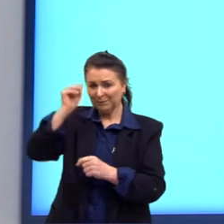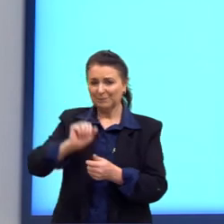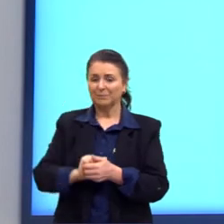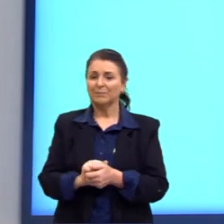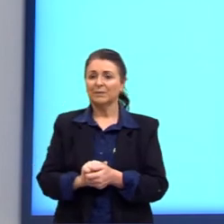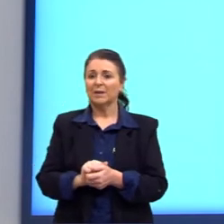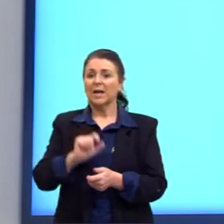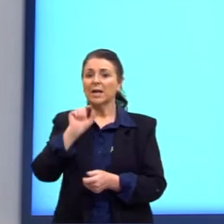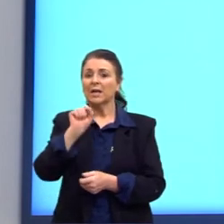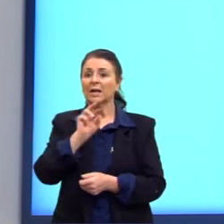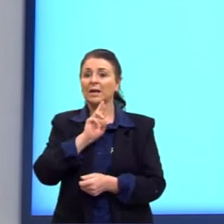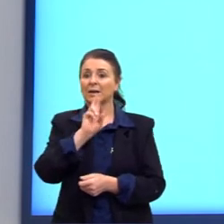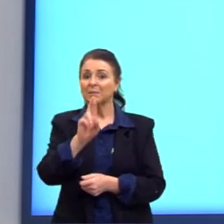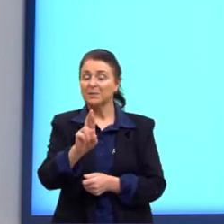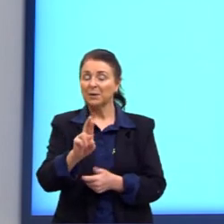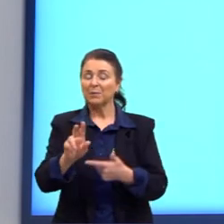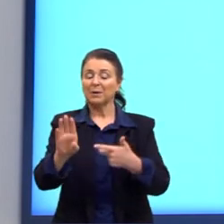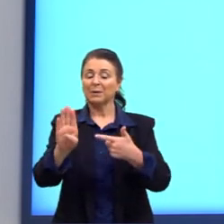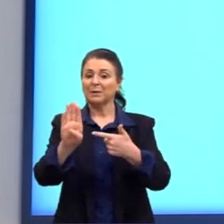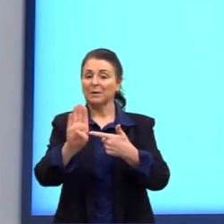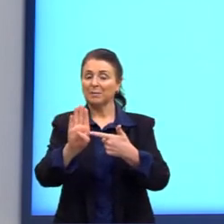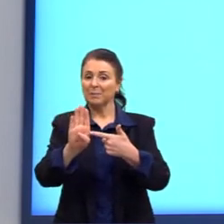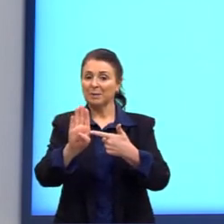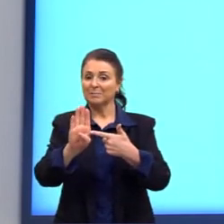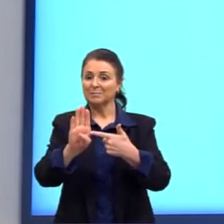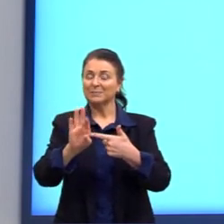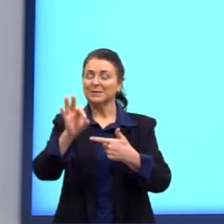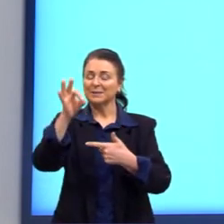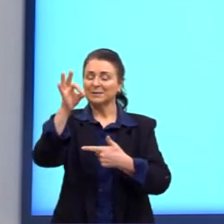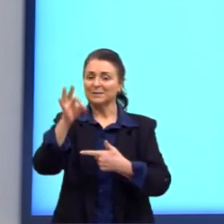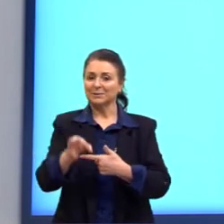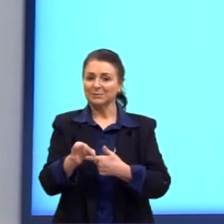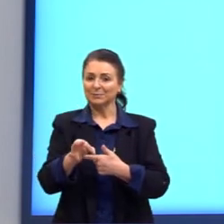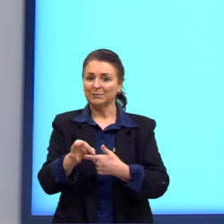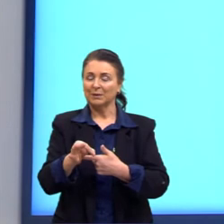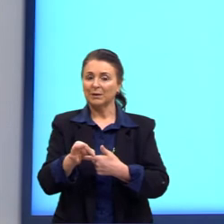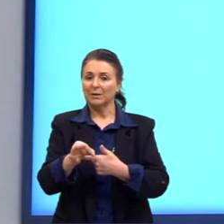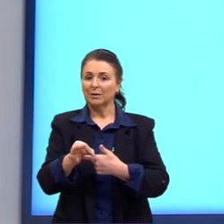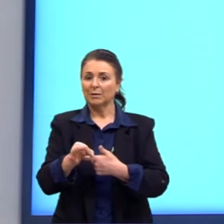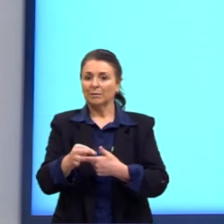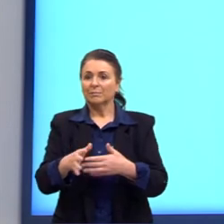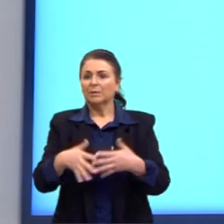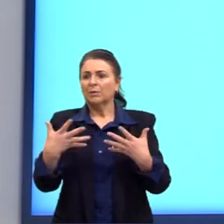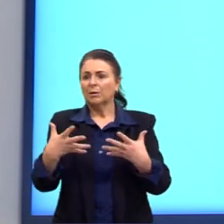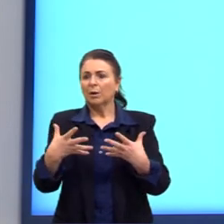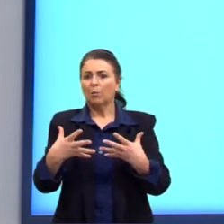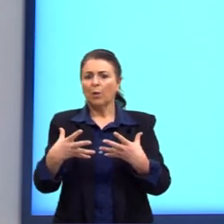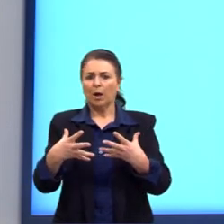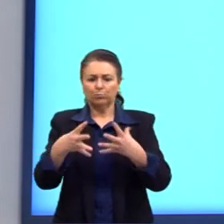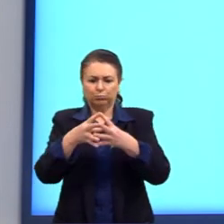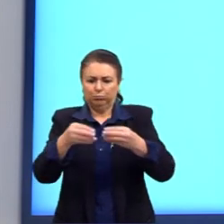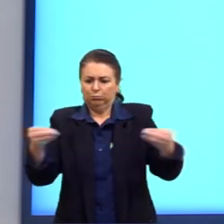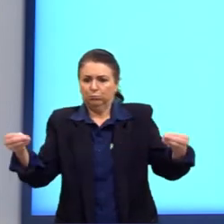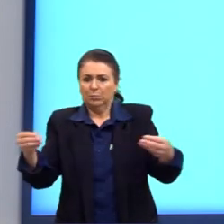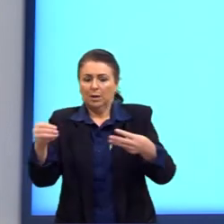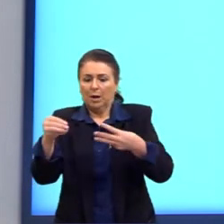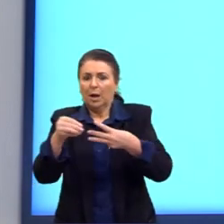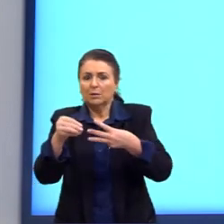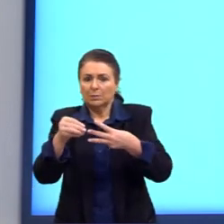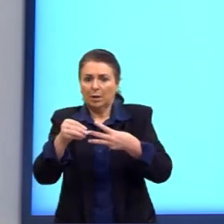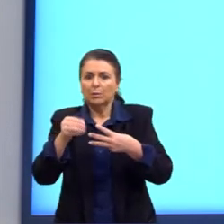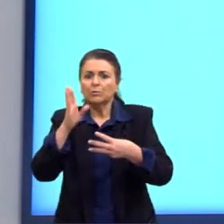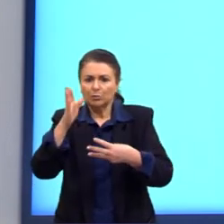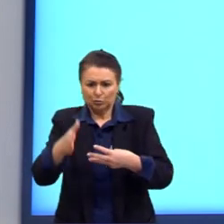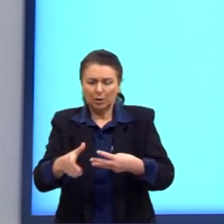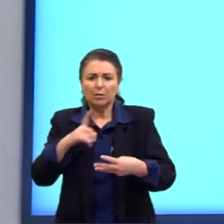quem respondeu a letra V Está correto né claro que não vai destruir as células sanguíneas que está no bebê já